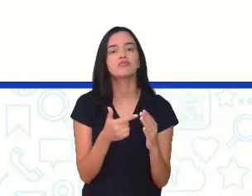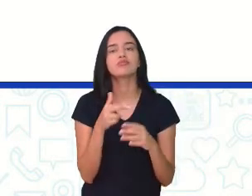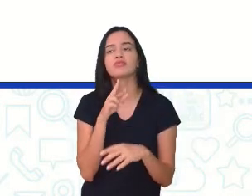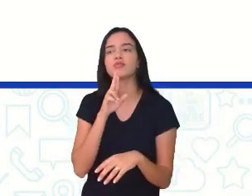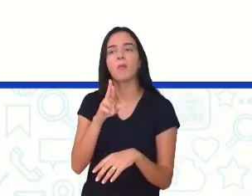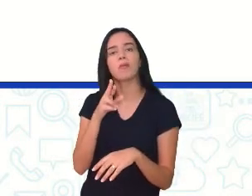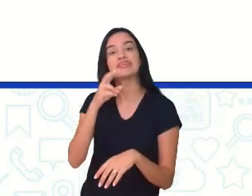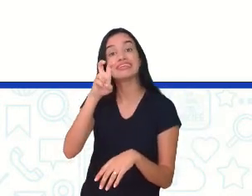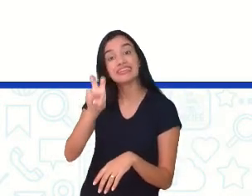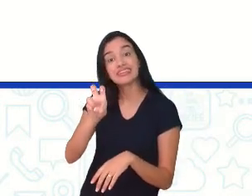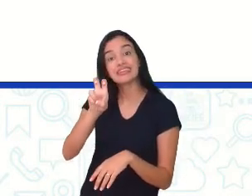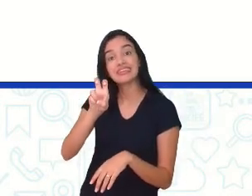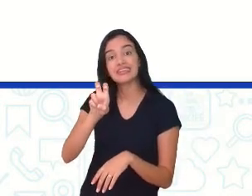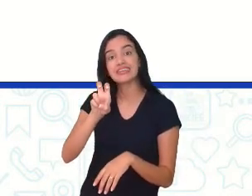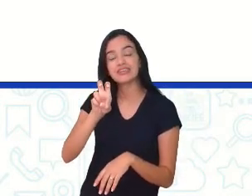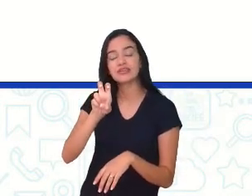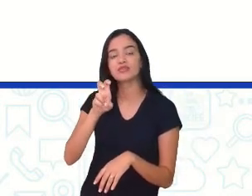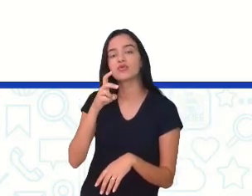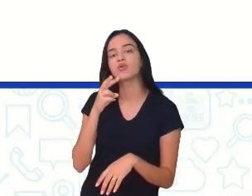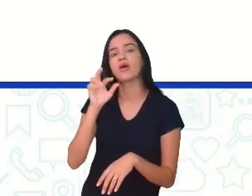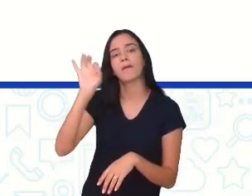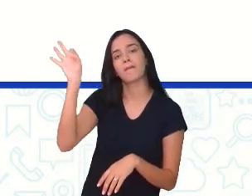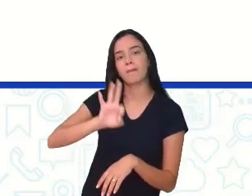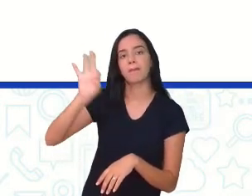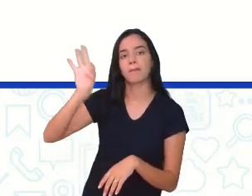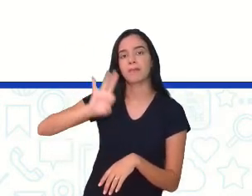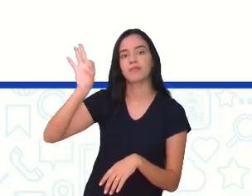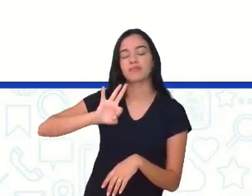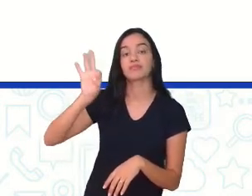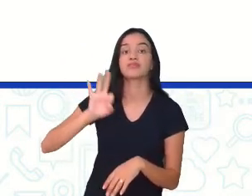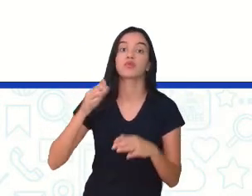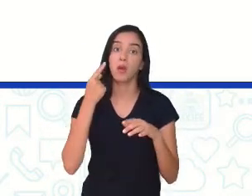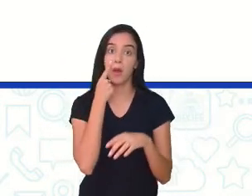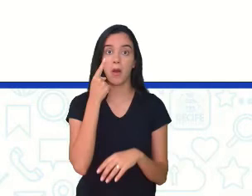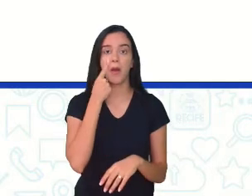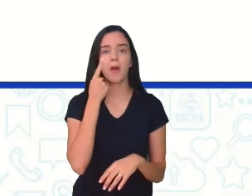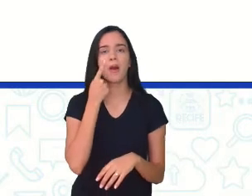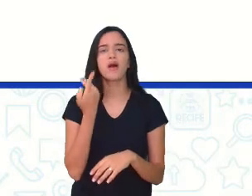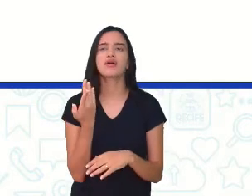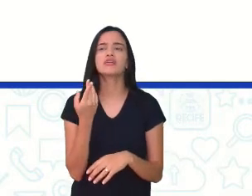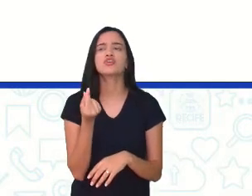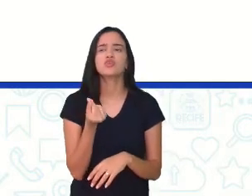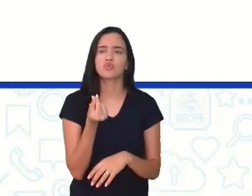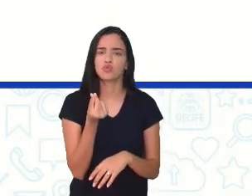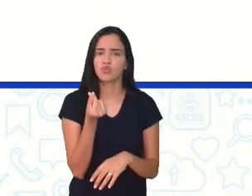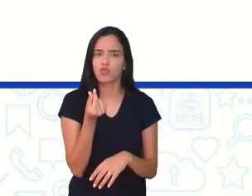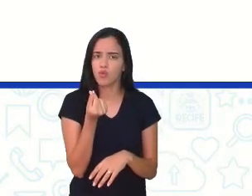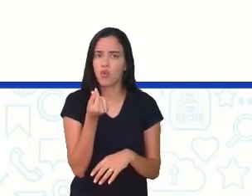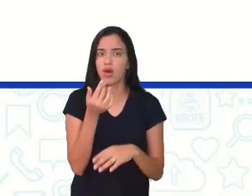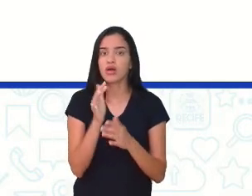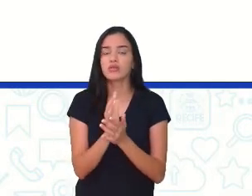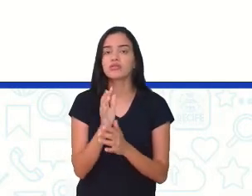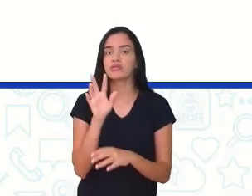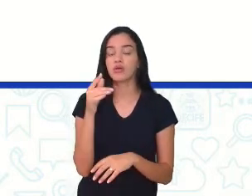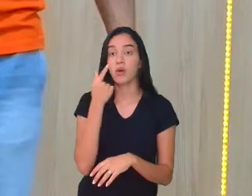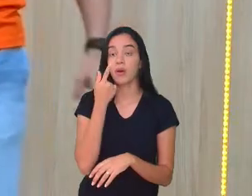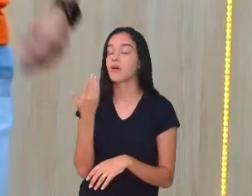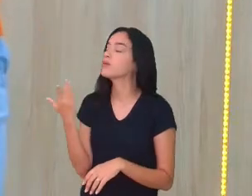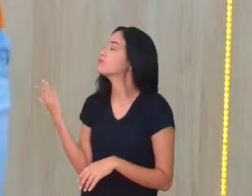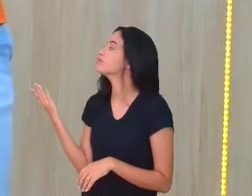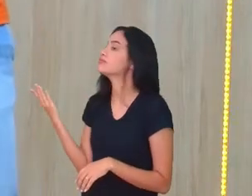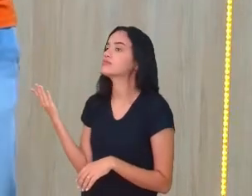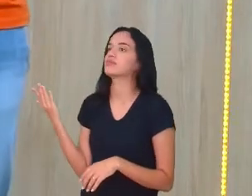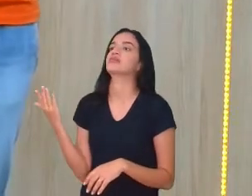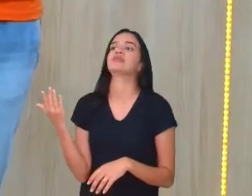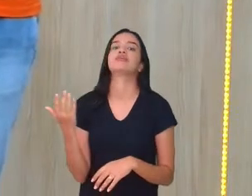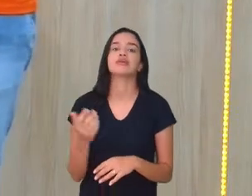zerinho, eu tenho aí igual a 5%. Então, ó, a partir desse valorzinho aí da uva, corta para mim aqui, Cleitinho, por favor,